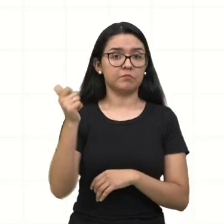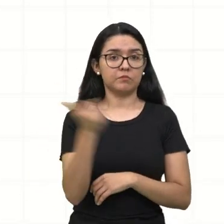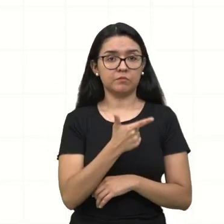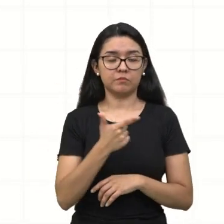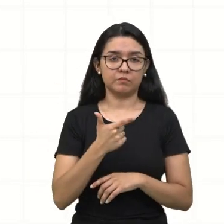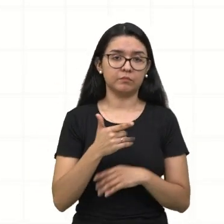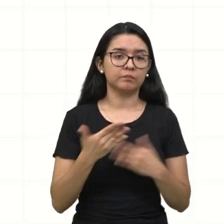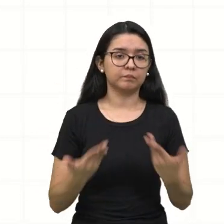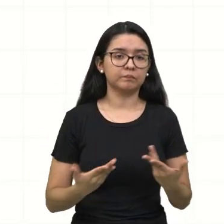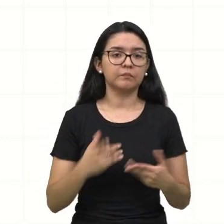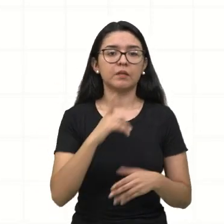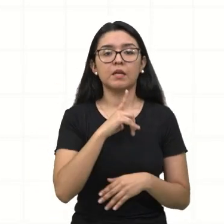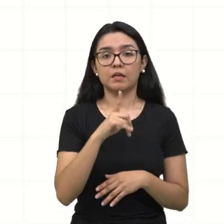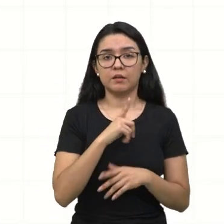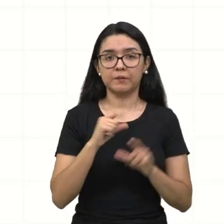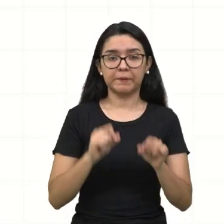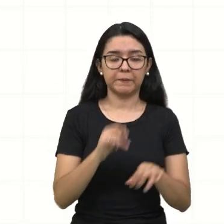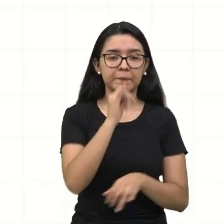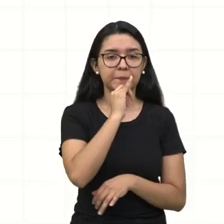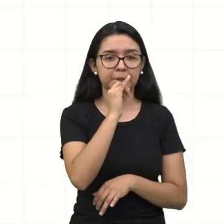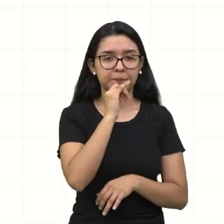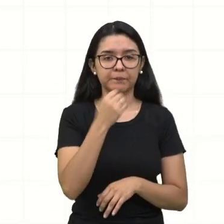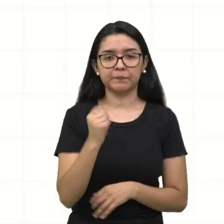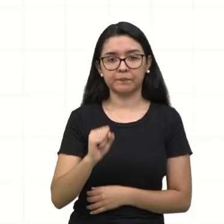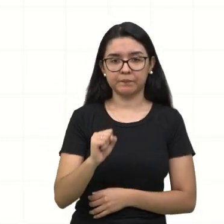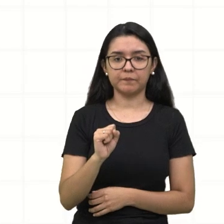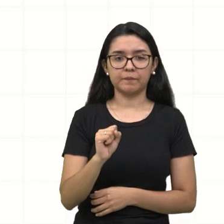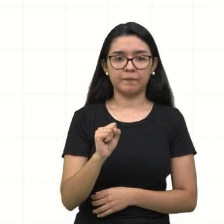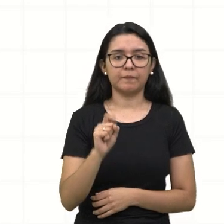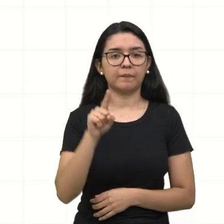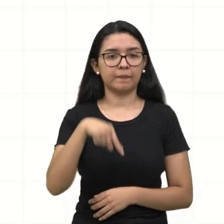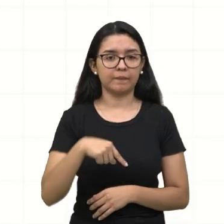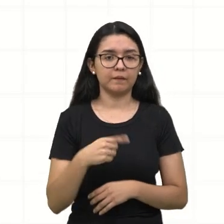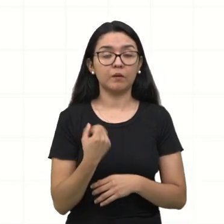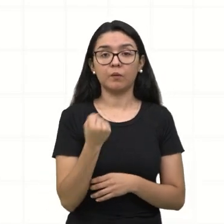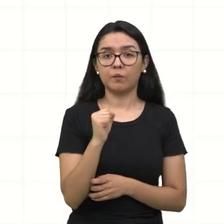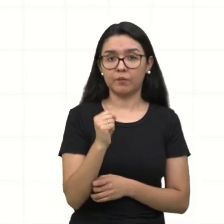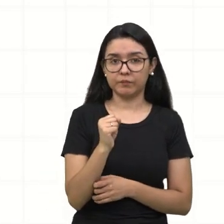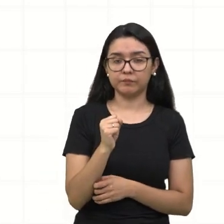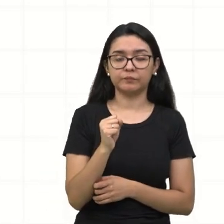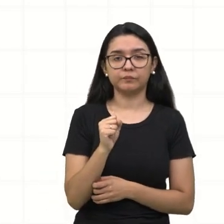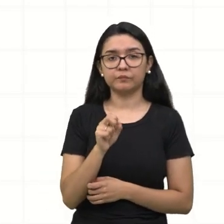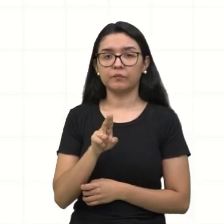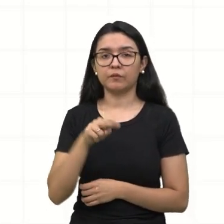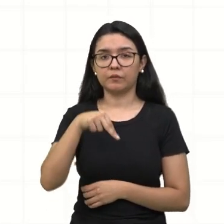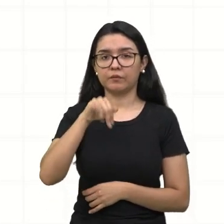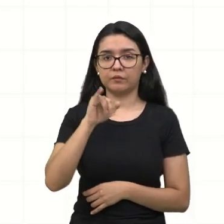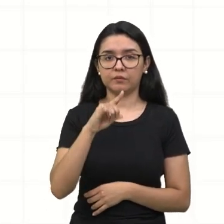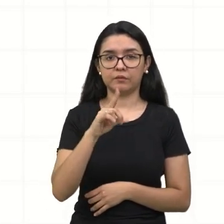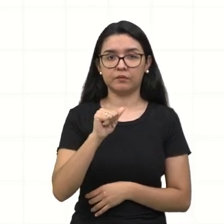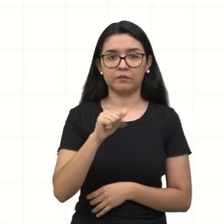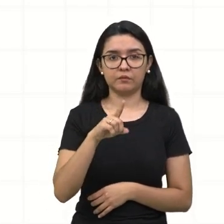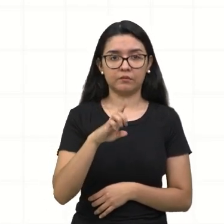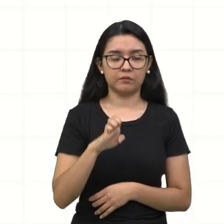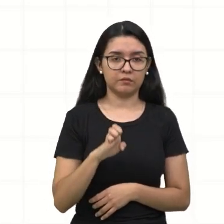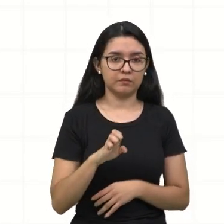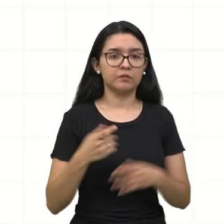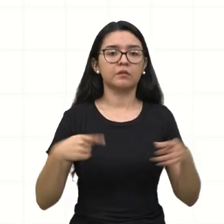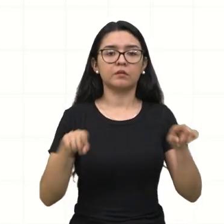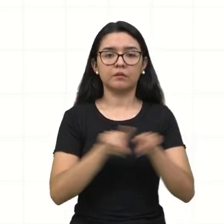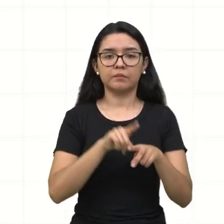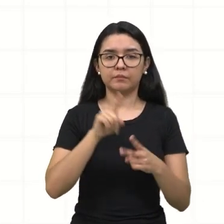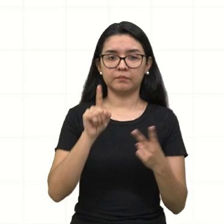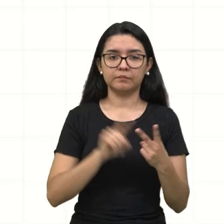8, que o valor posicional dele é de 8 unidades. Em seguida,